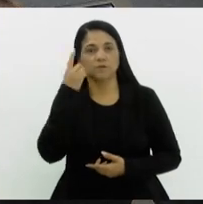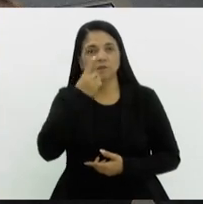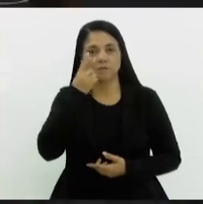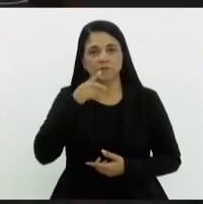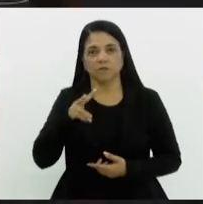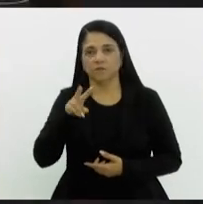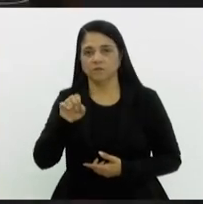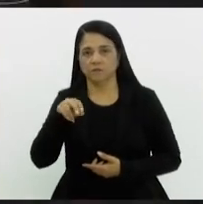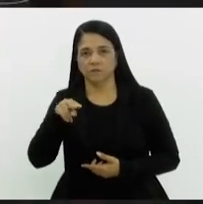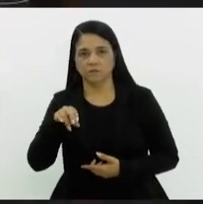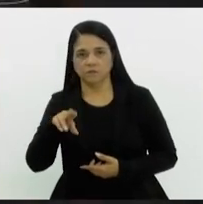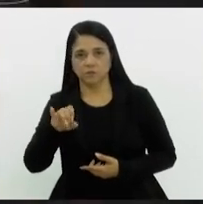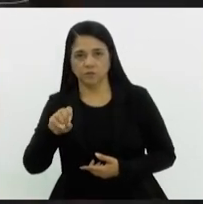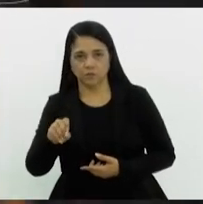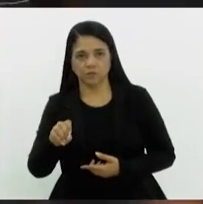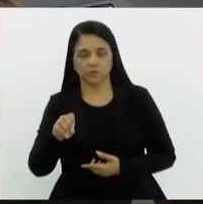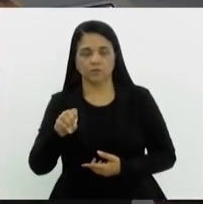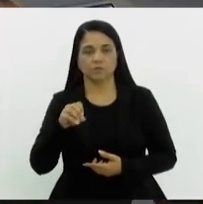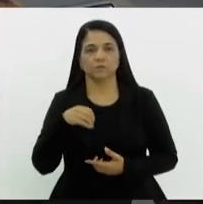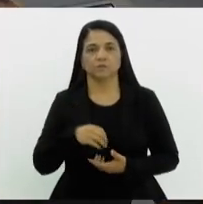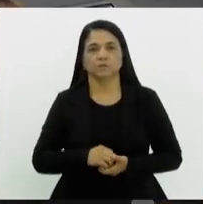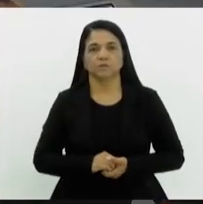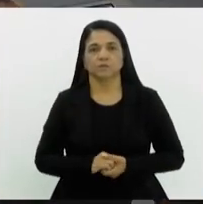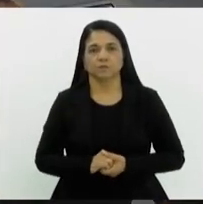Deputado Vinícius Cozzolino.